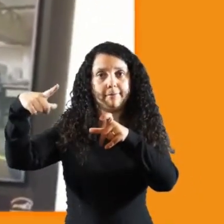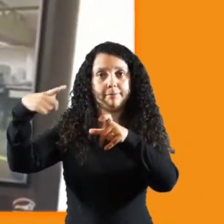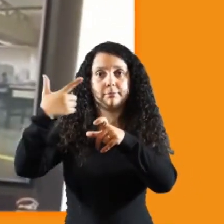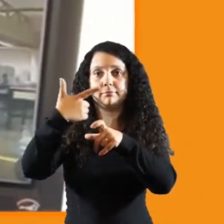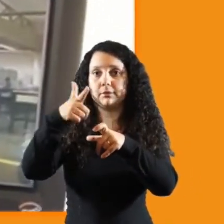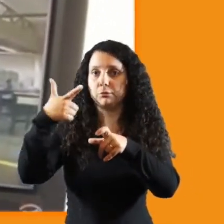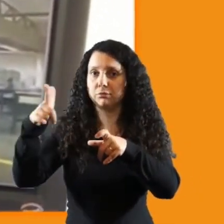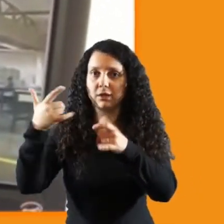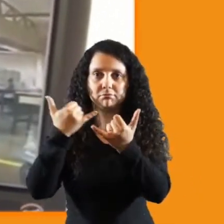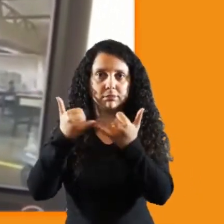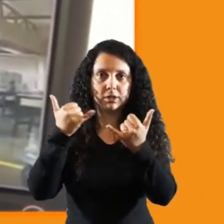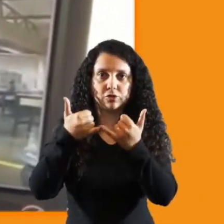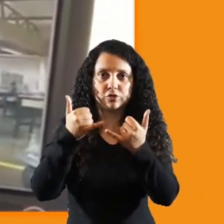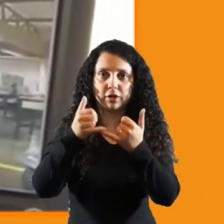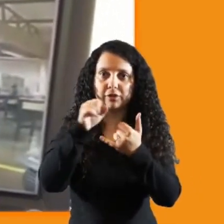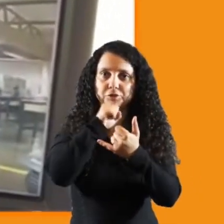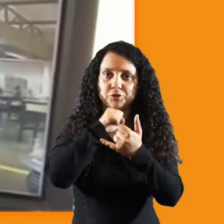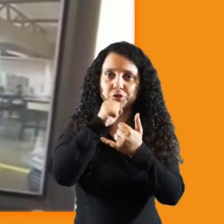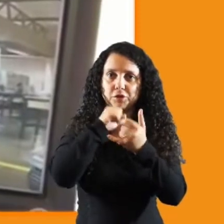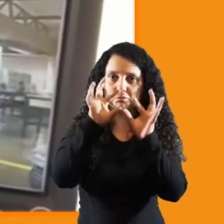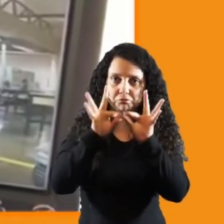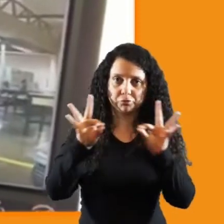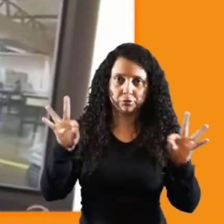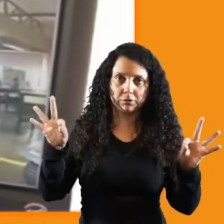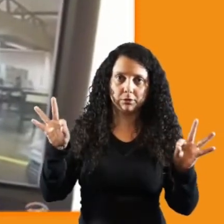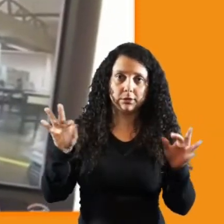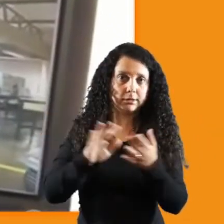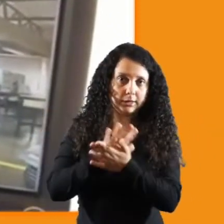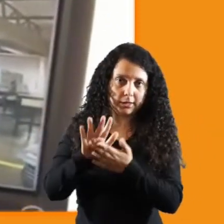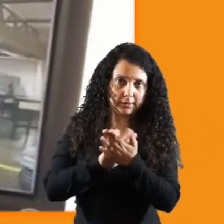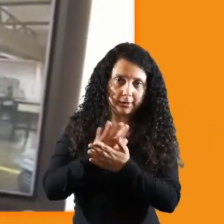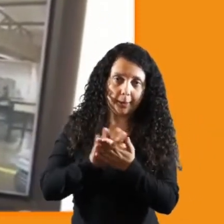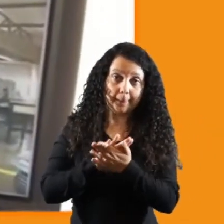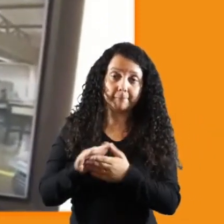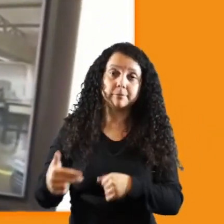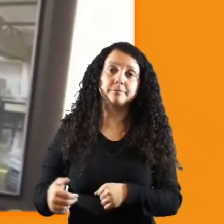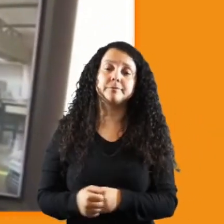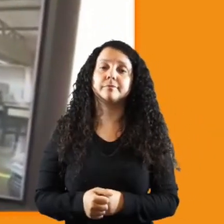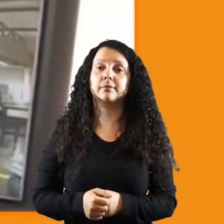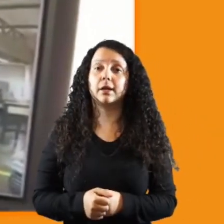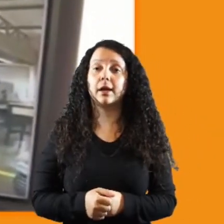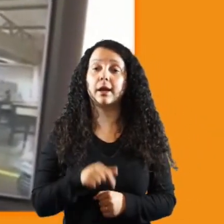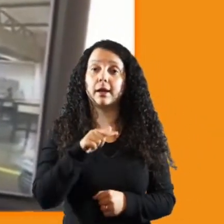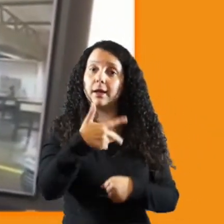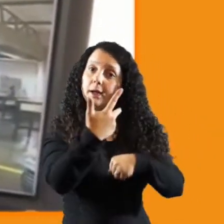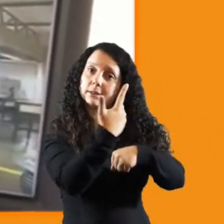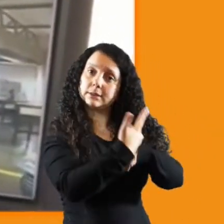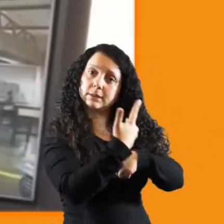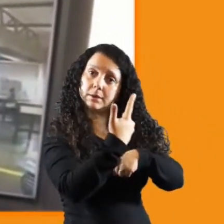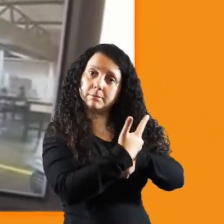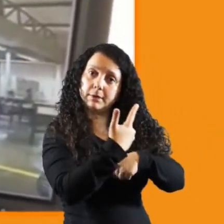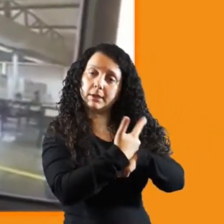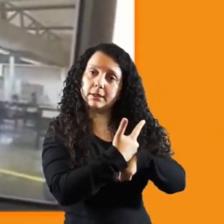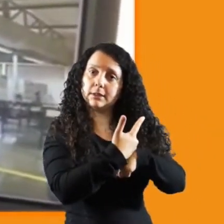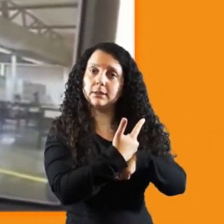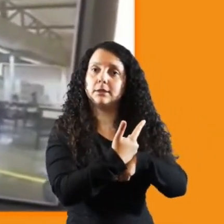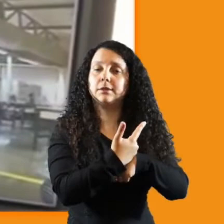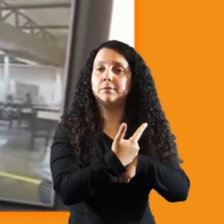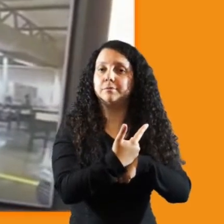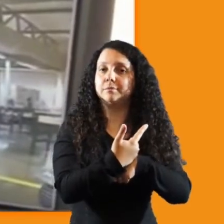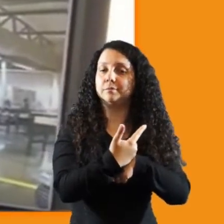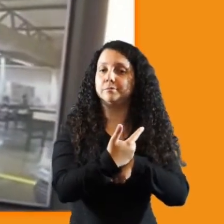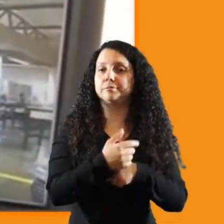gurizada. E as câmeras estão lá no laboratório. O único cabo que nós conseguimos, que